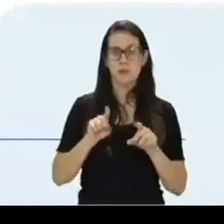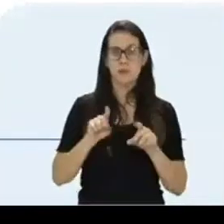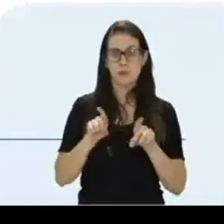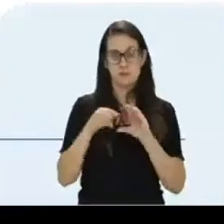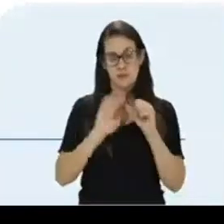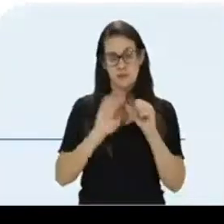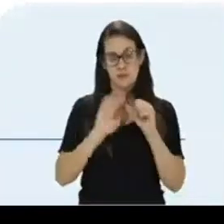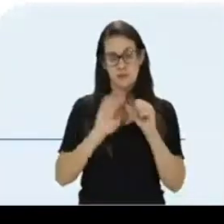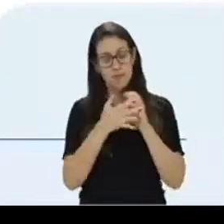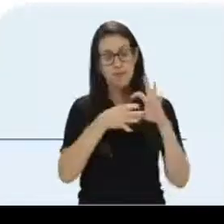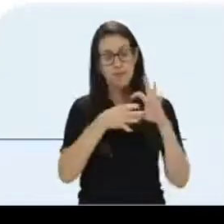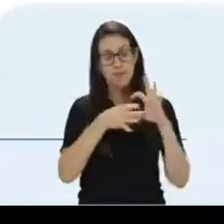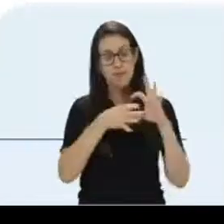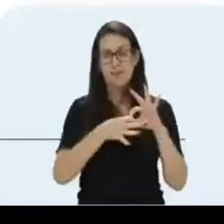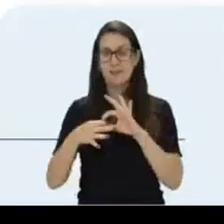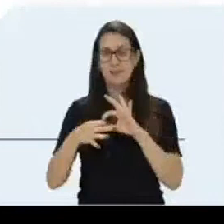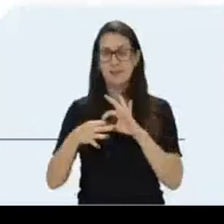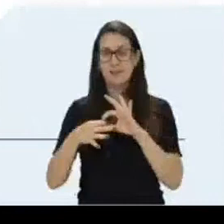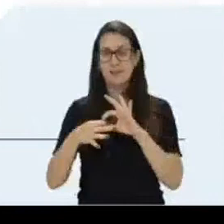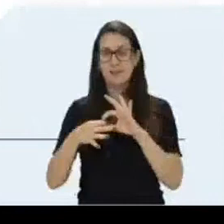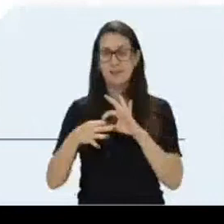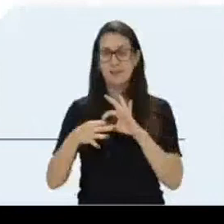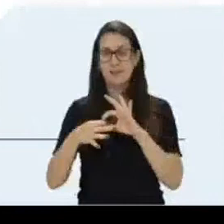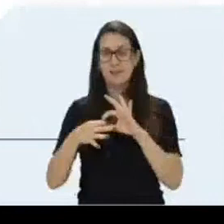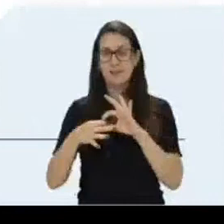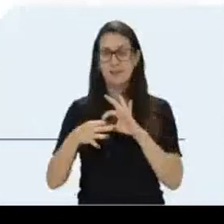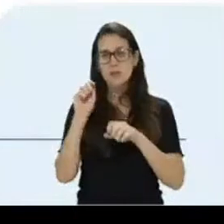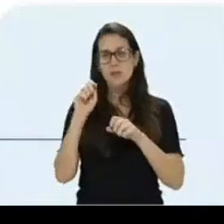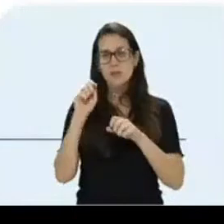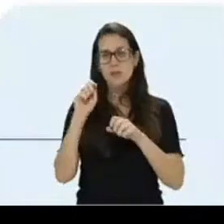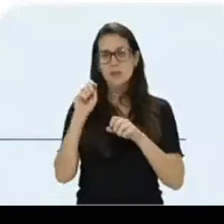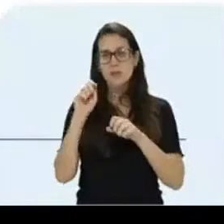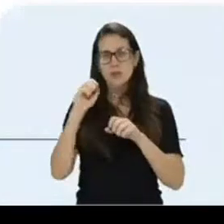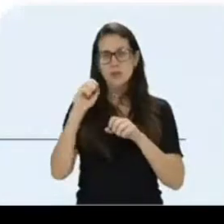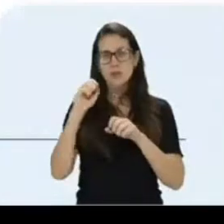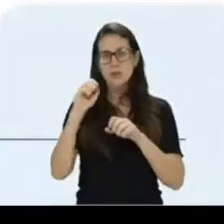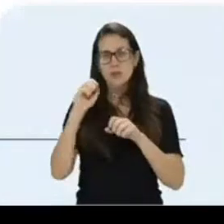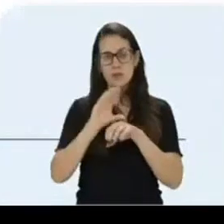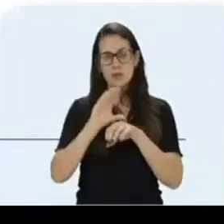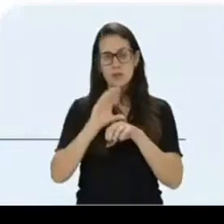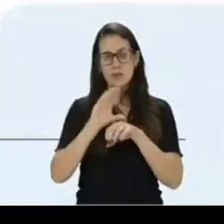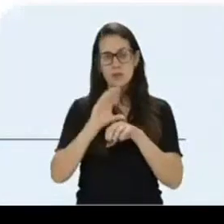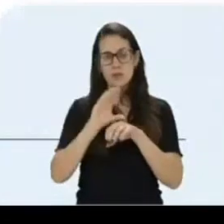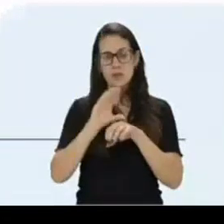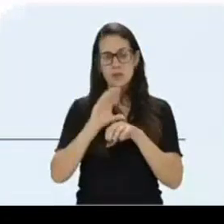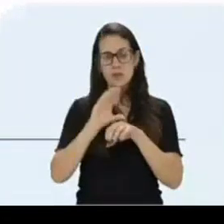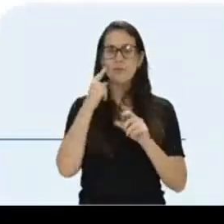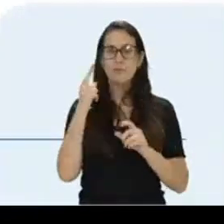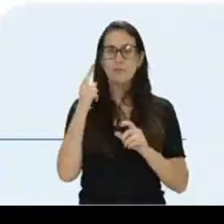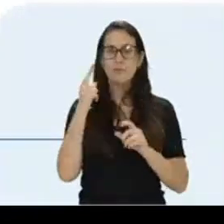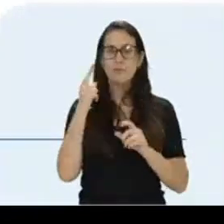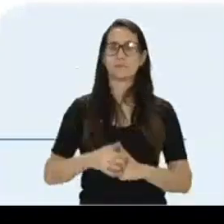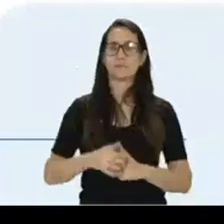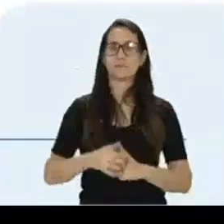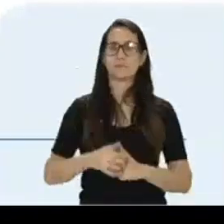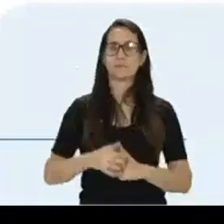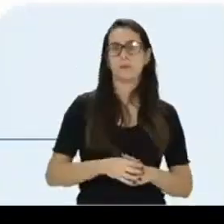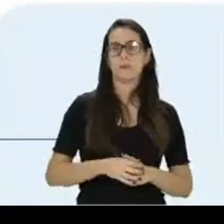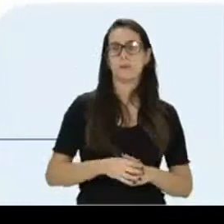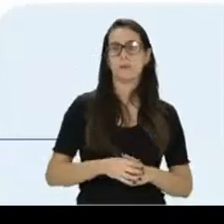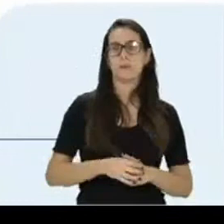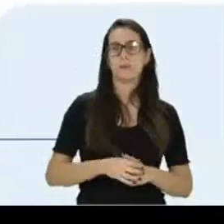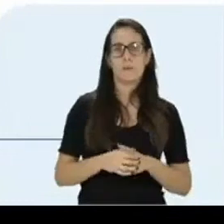que ligam esses tilacoides, que é essa região de cinza mais claro. Então, aqui são as estruturas que constituem o processo de